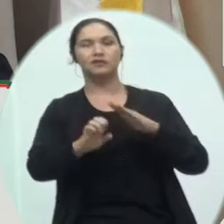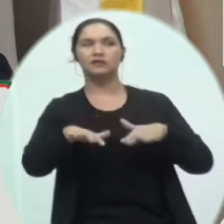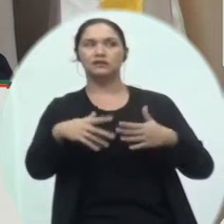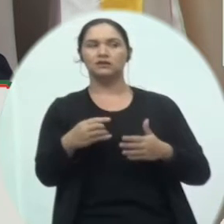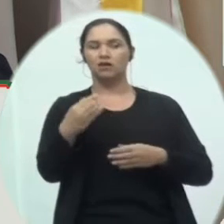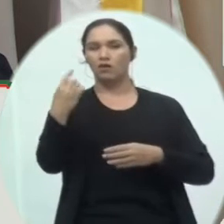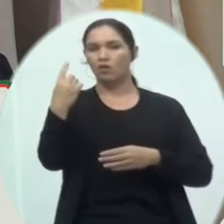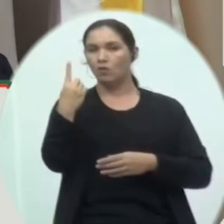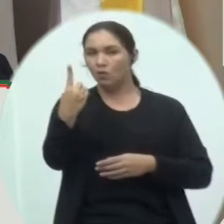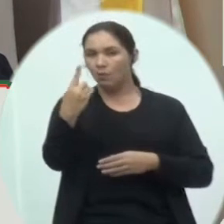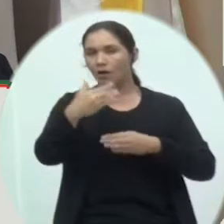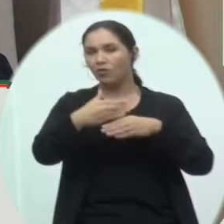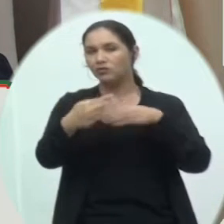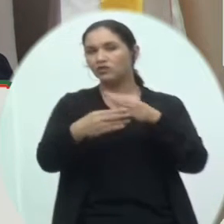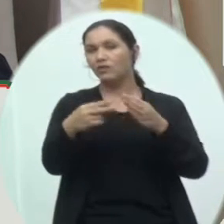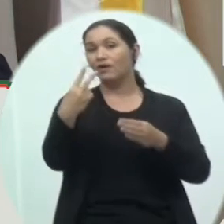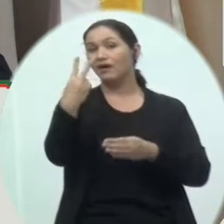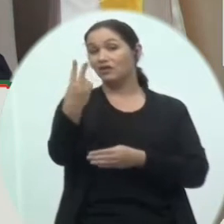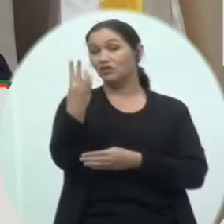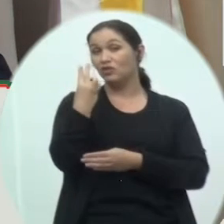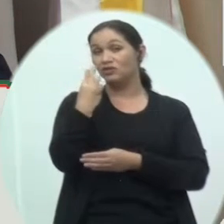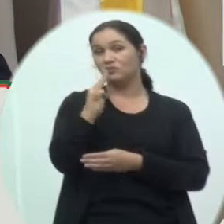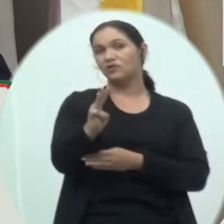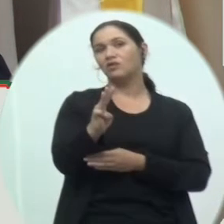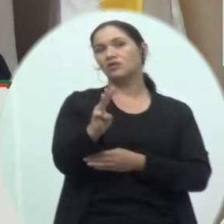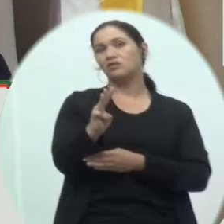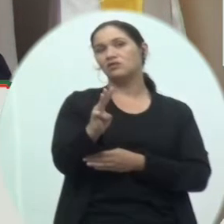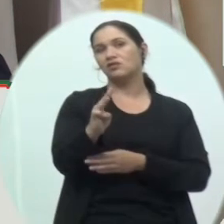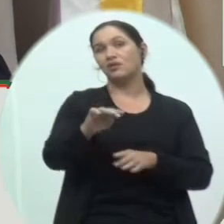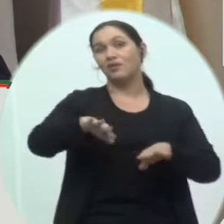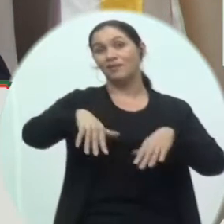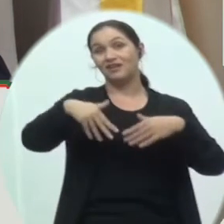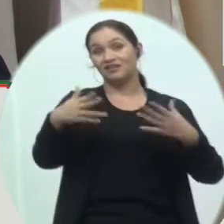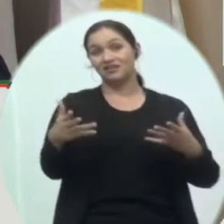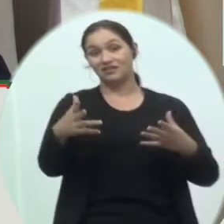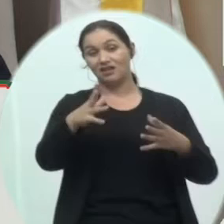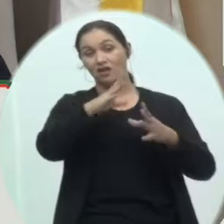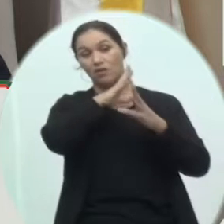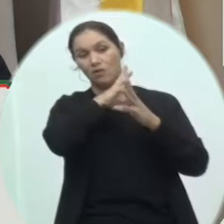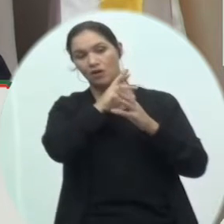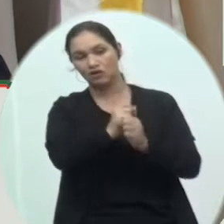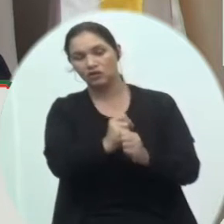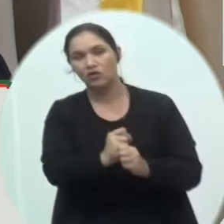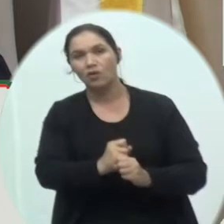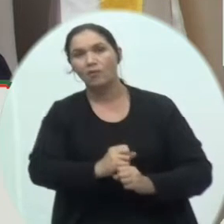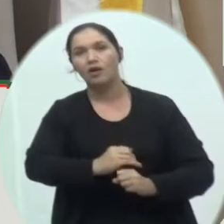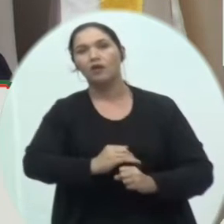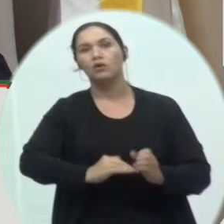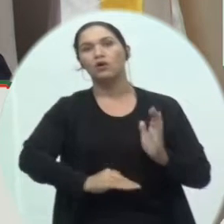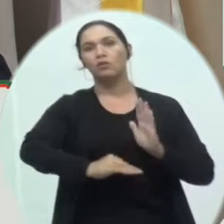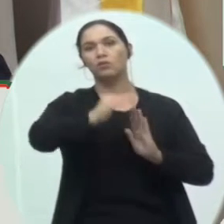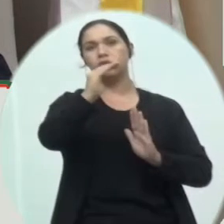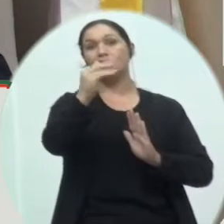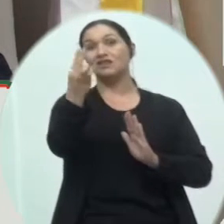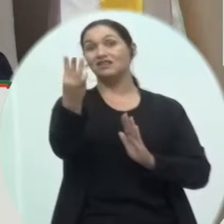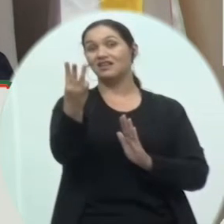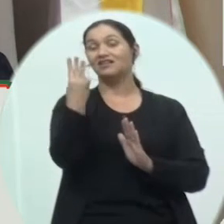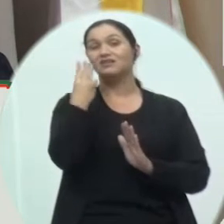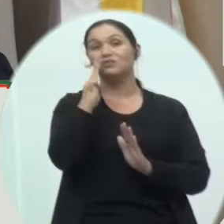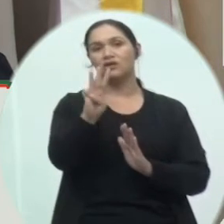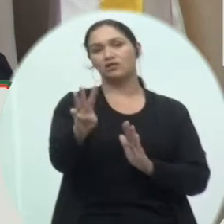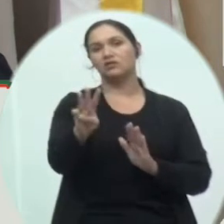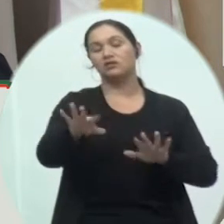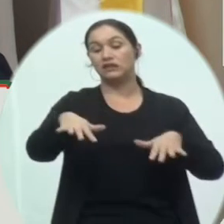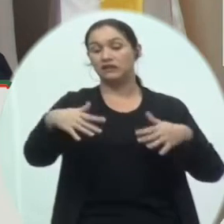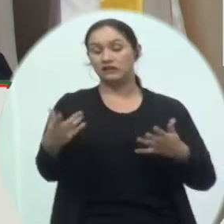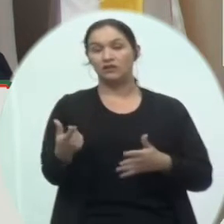milhões e cento e poucos mil, passou a custar 3 milhões e 200. Isso é complicado. Foi um valor